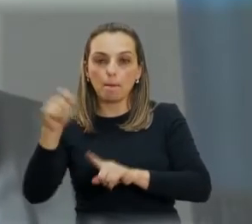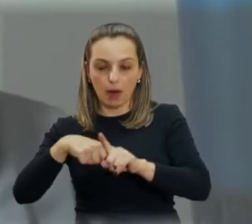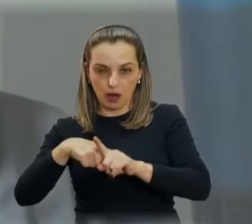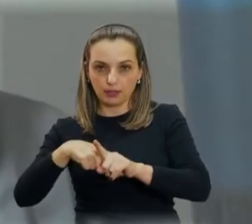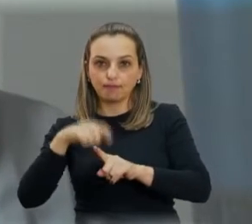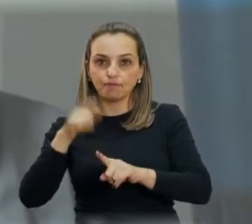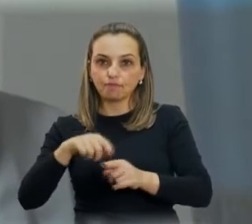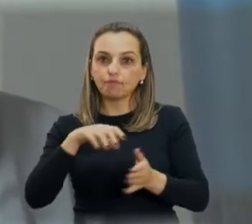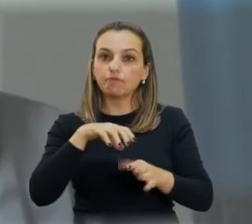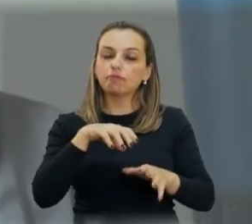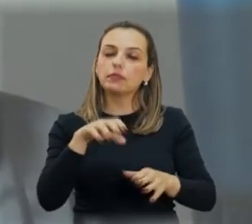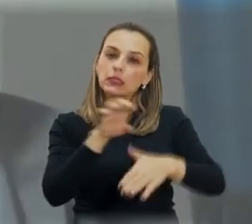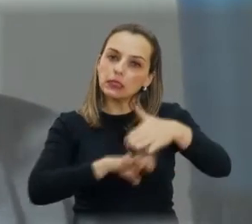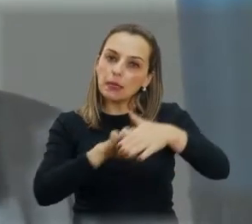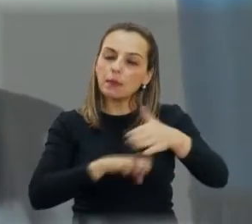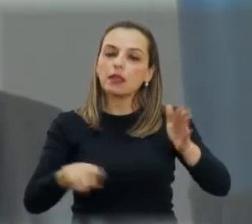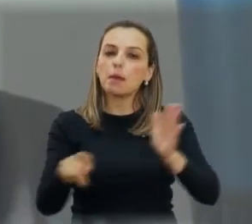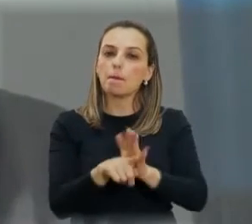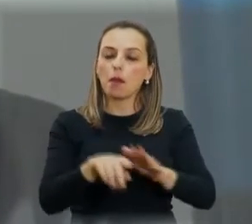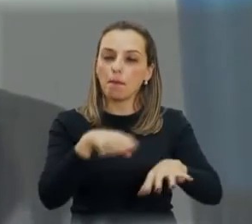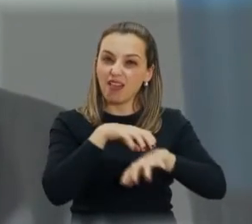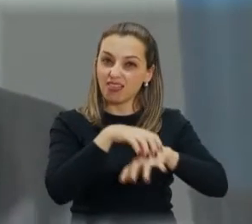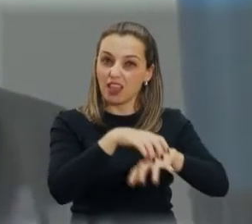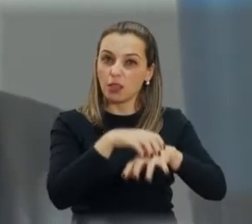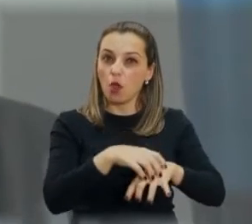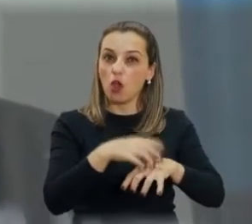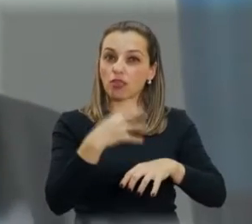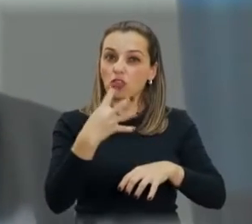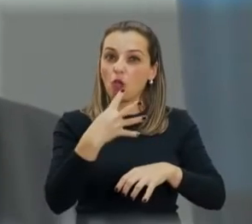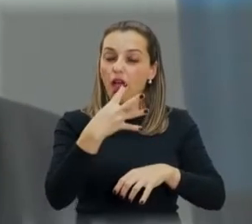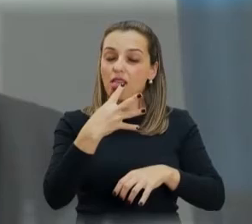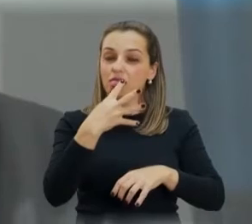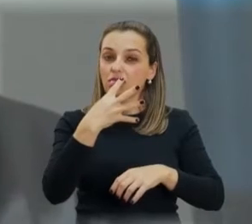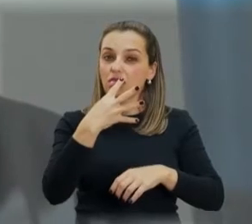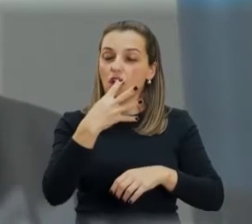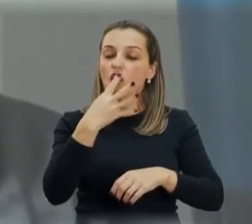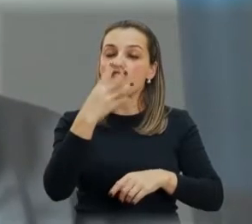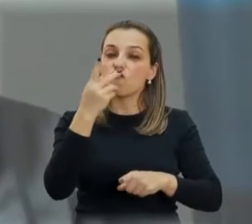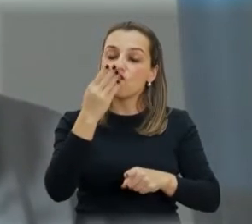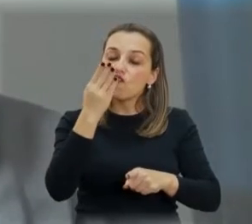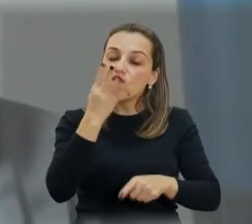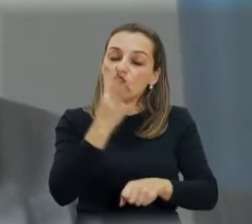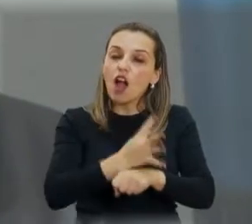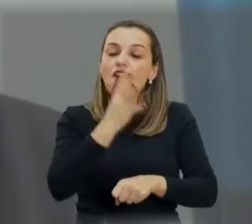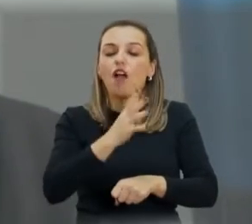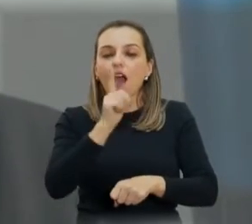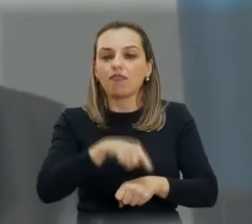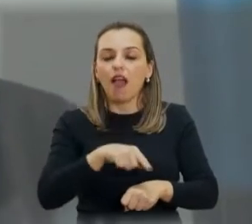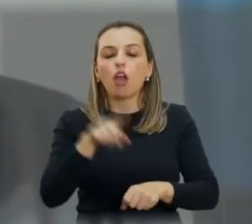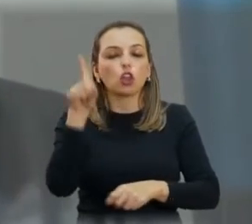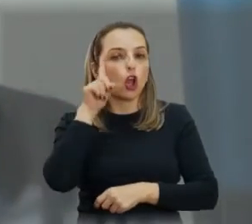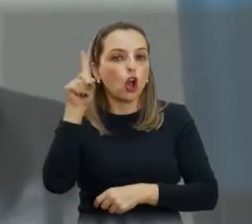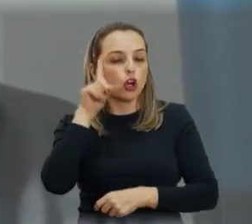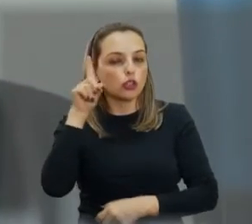o trajeto Araraquara, Bueno de Andrade 4 vezes ao dia, levando e trazendo funcionários do pedágio.